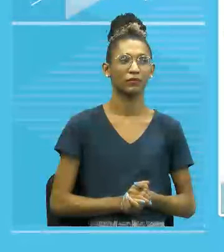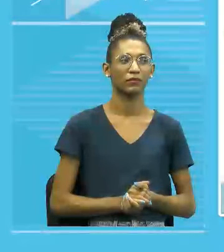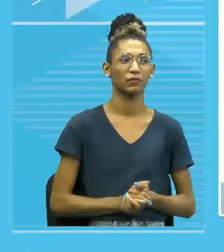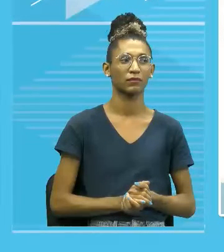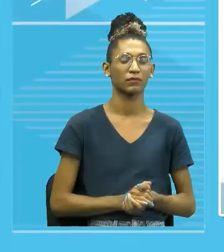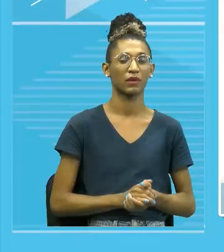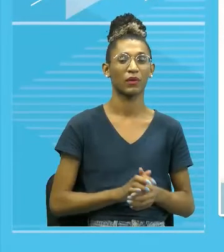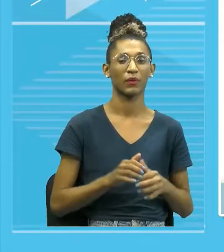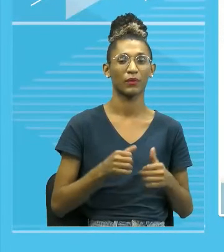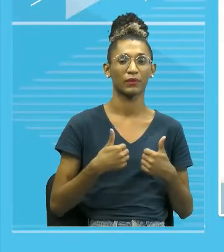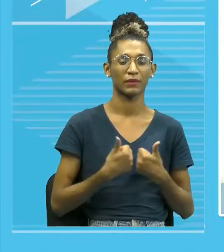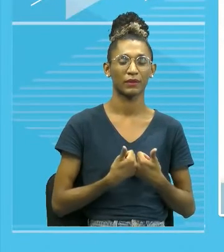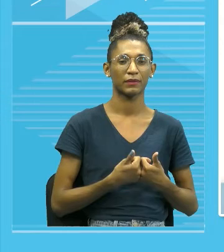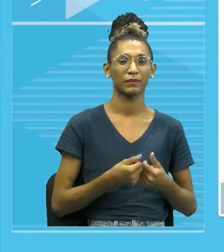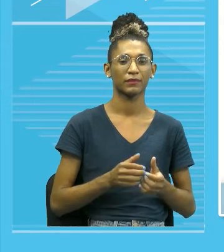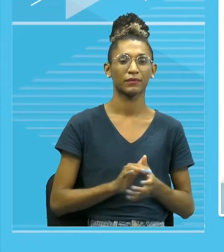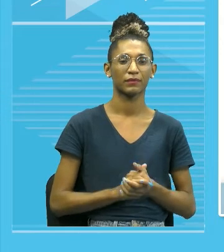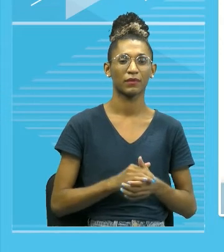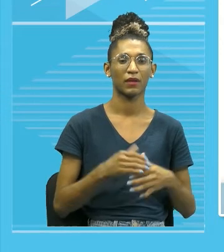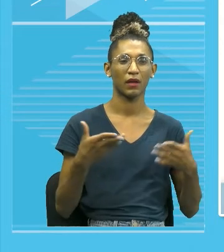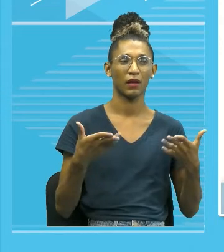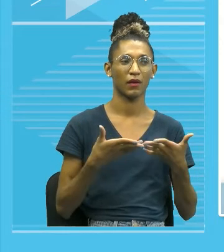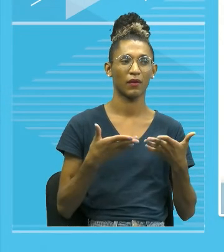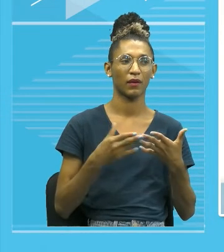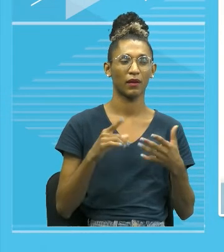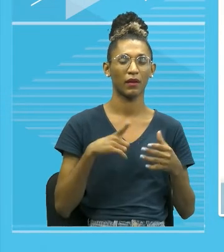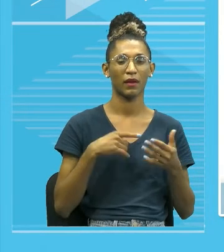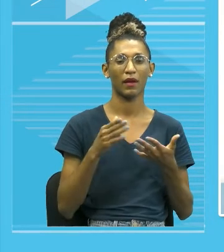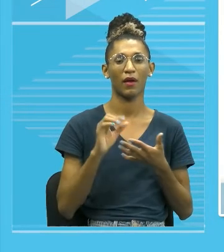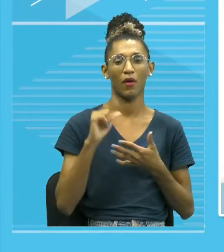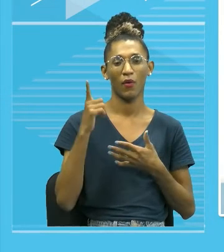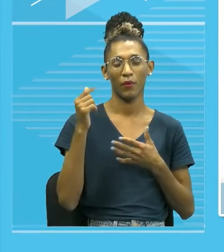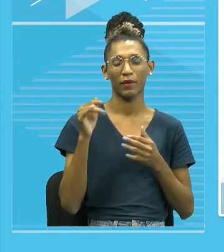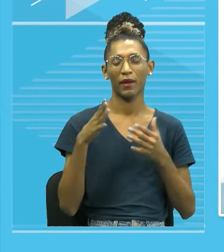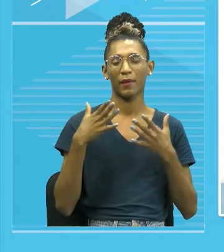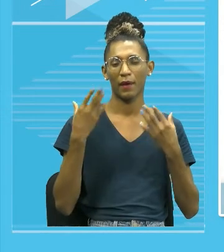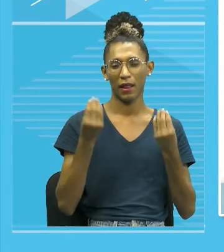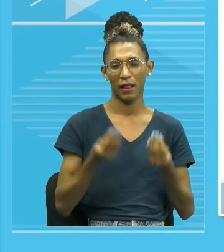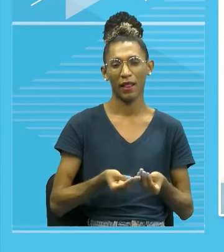Pronto agora a gente vai para uns negocinho mais tranquilo